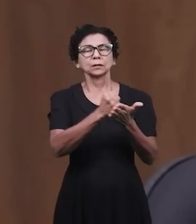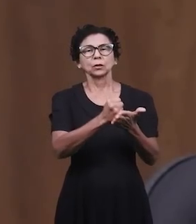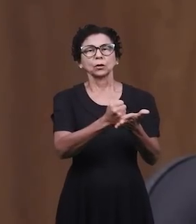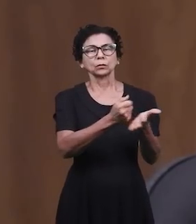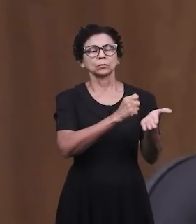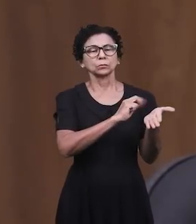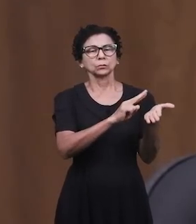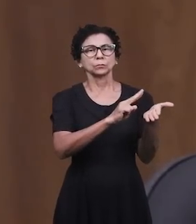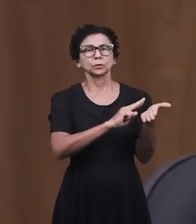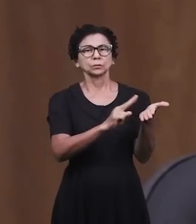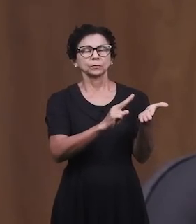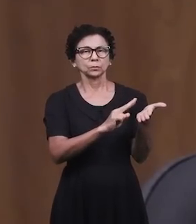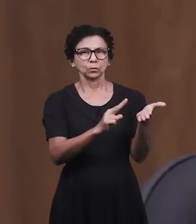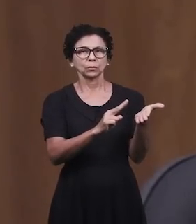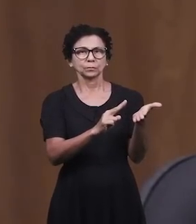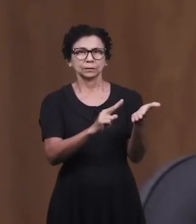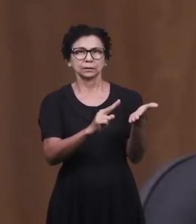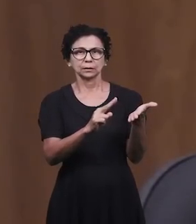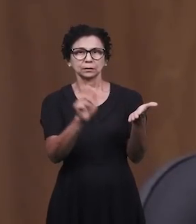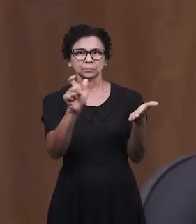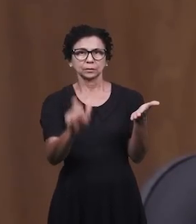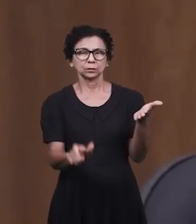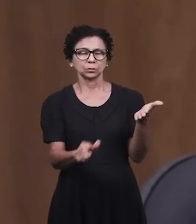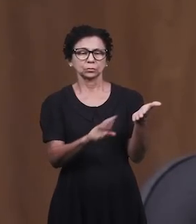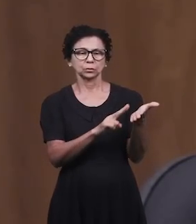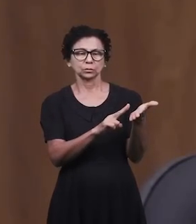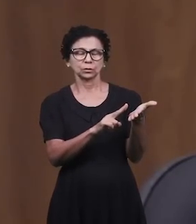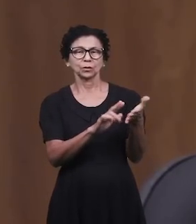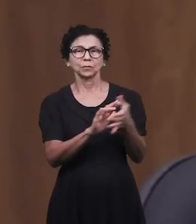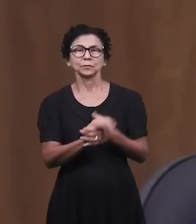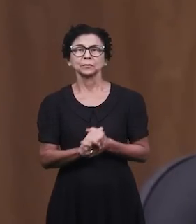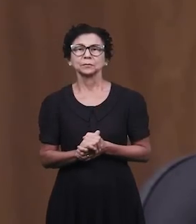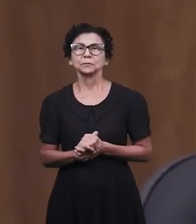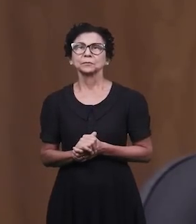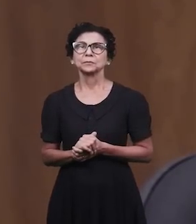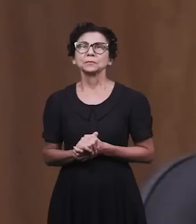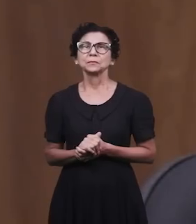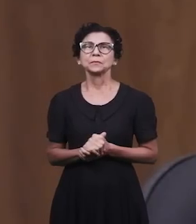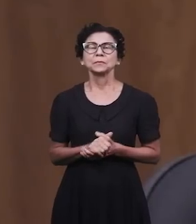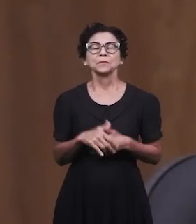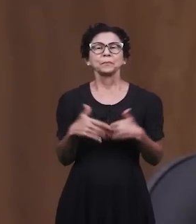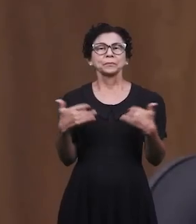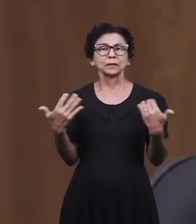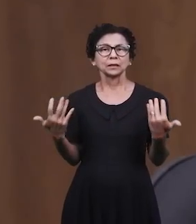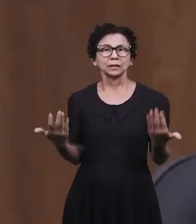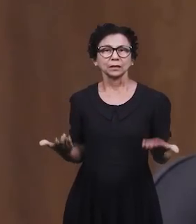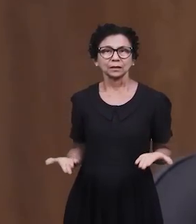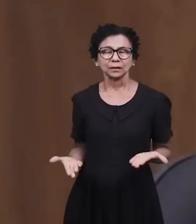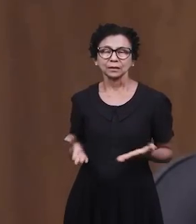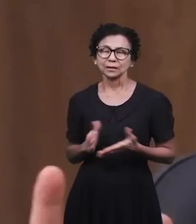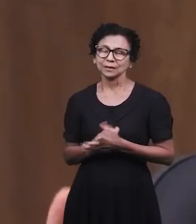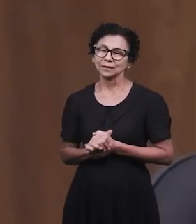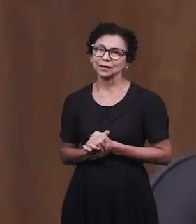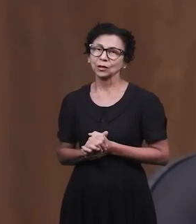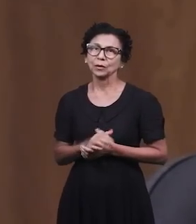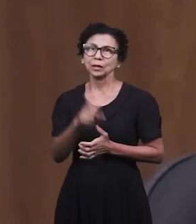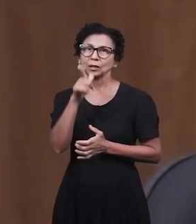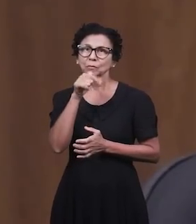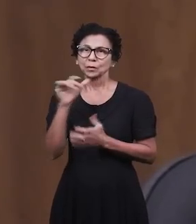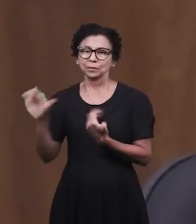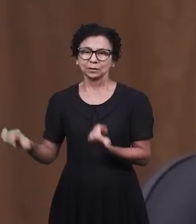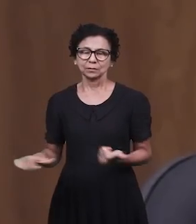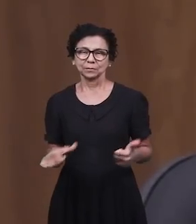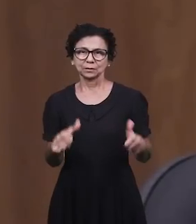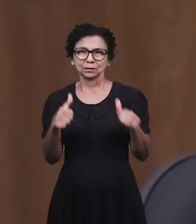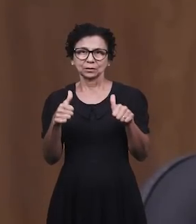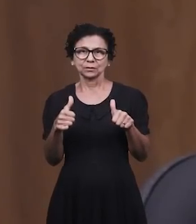seguinte: o batismo faz o cristão e o registro faz o cidadão. É natural você